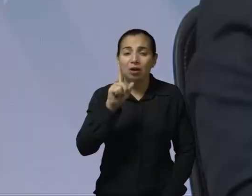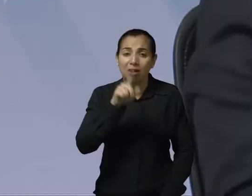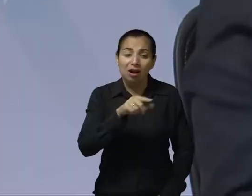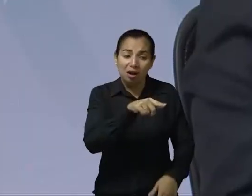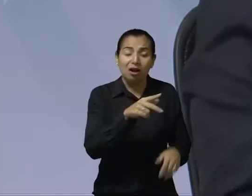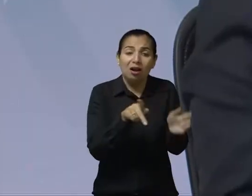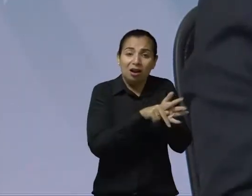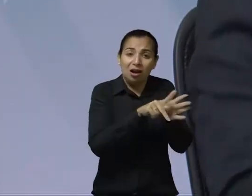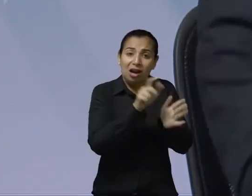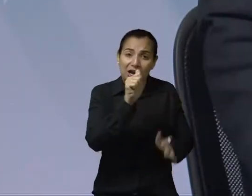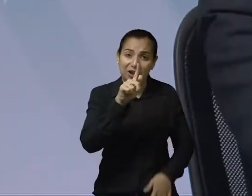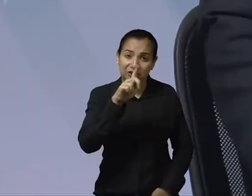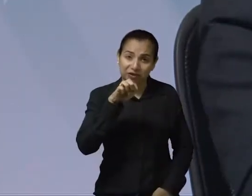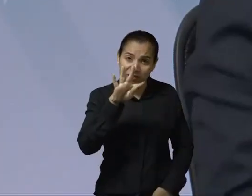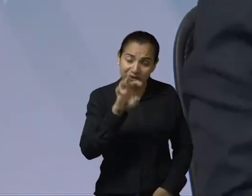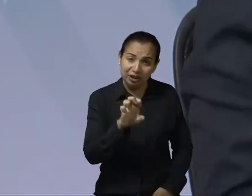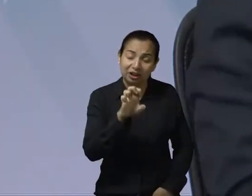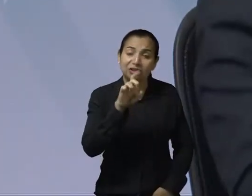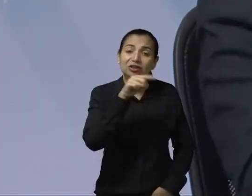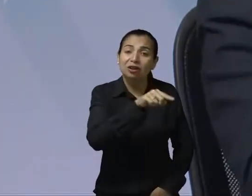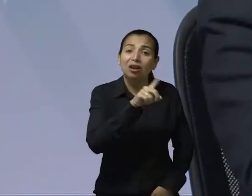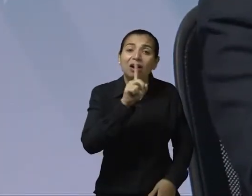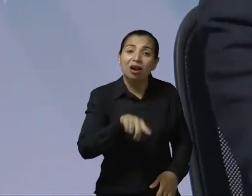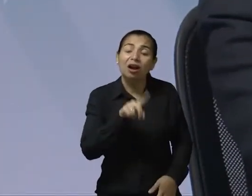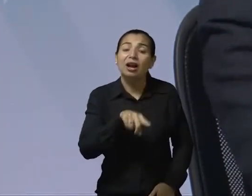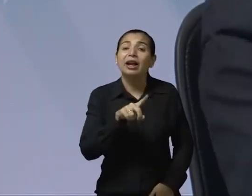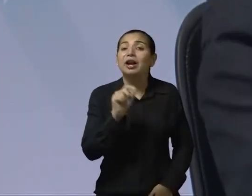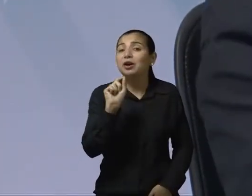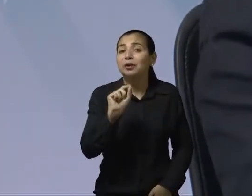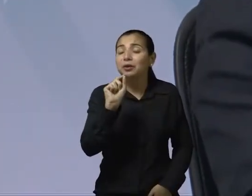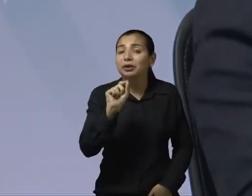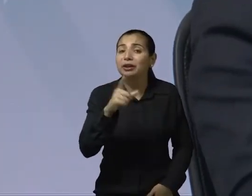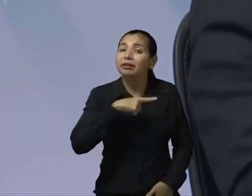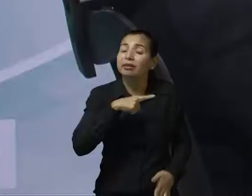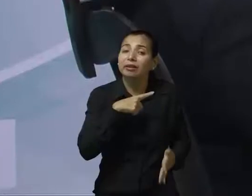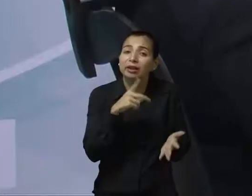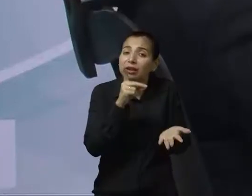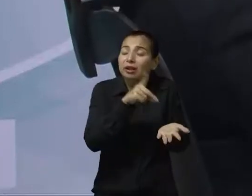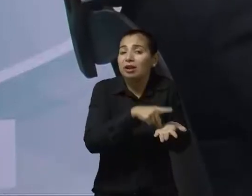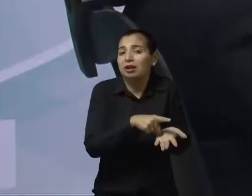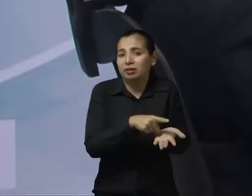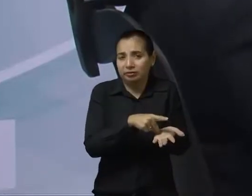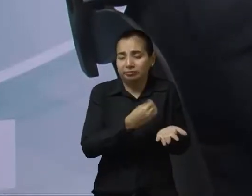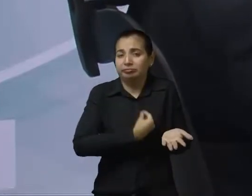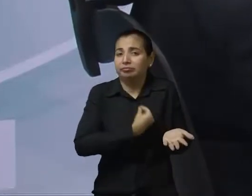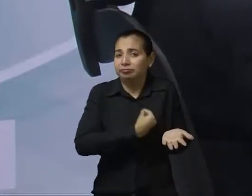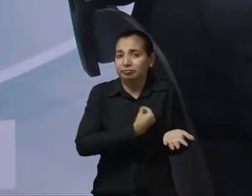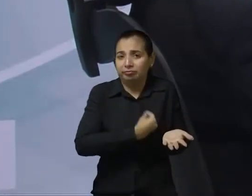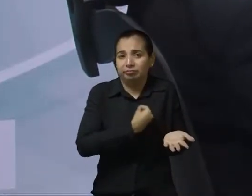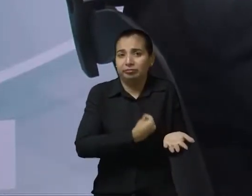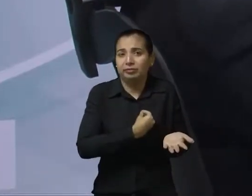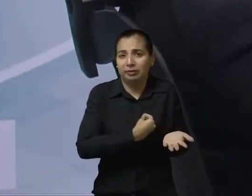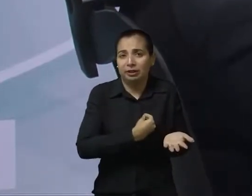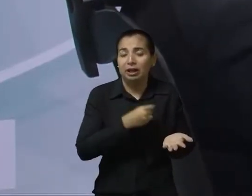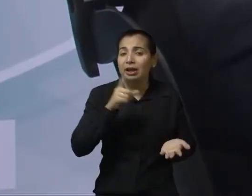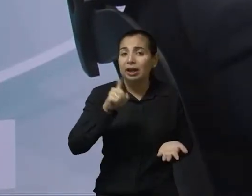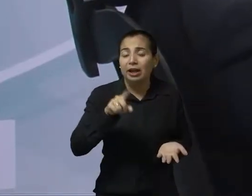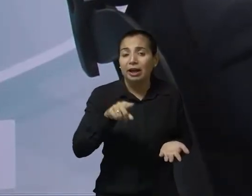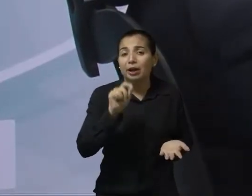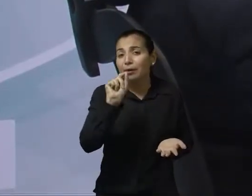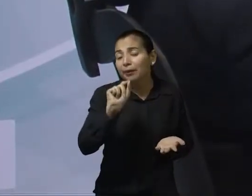agente penitenciário é um lugar que está estabelecido e é muito próximo daquele